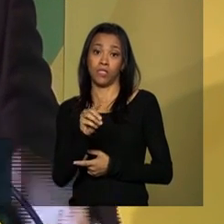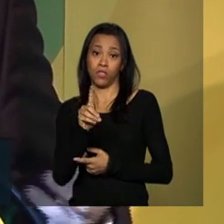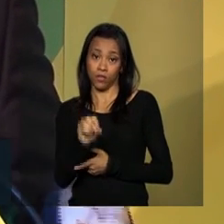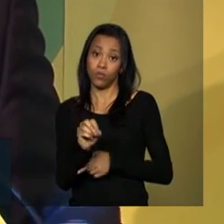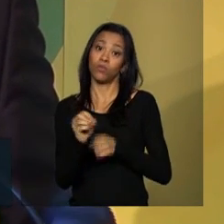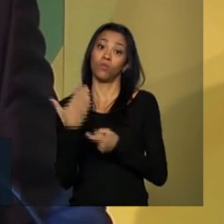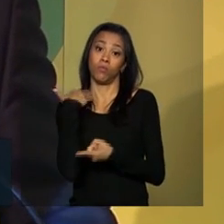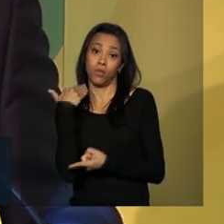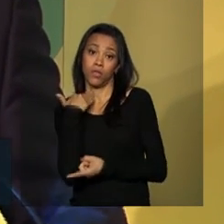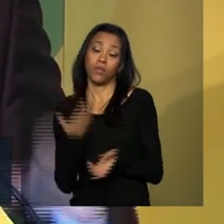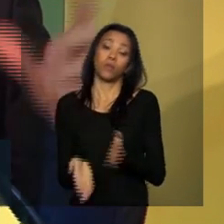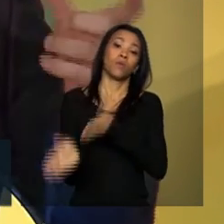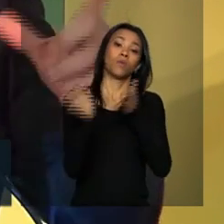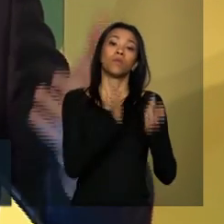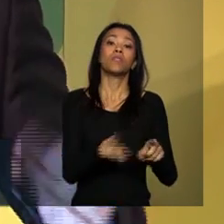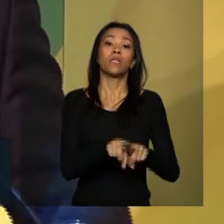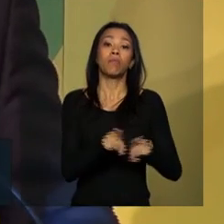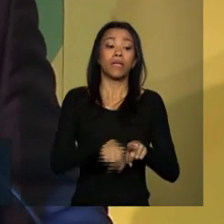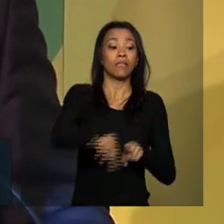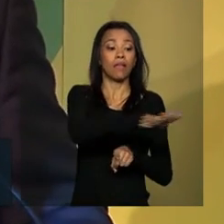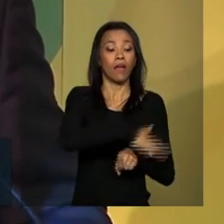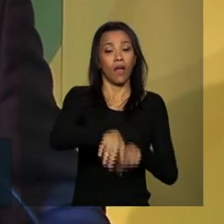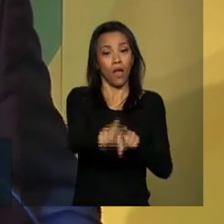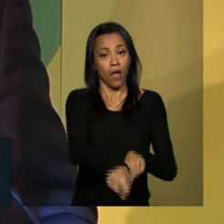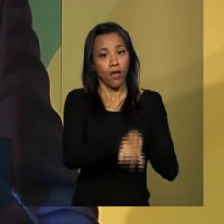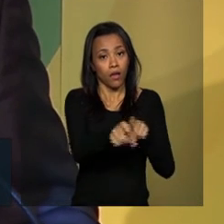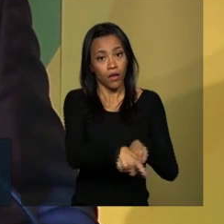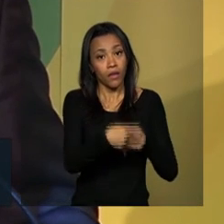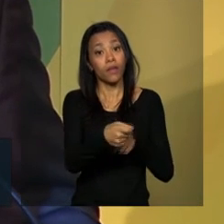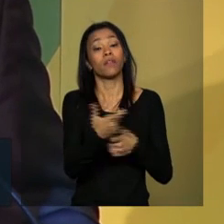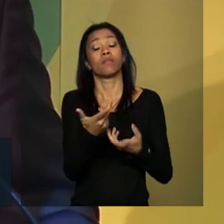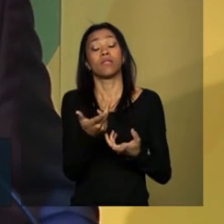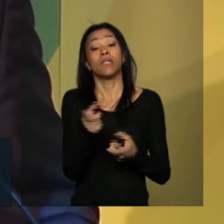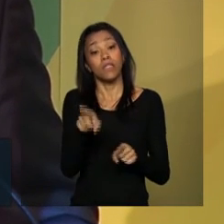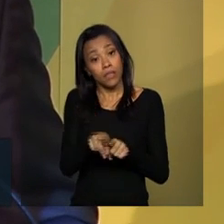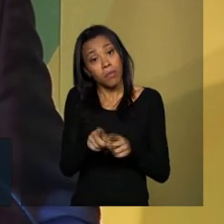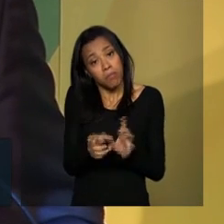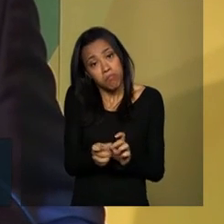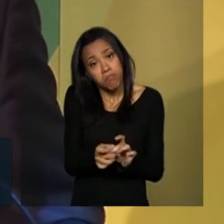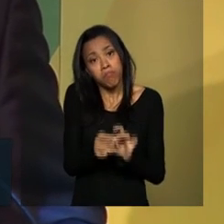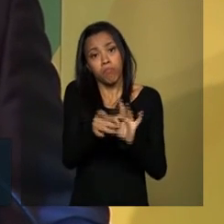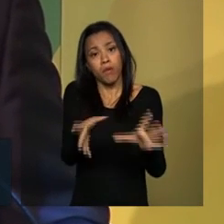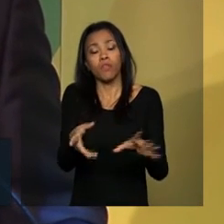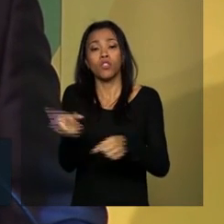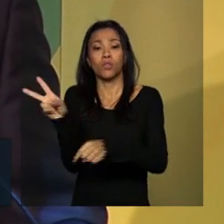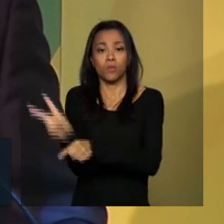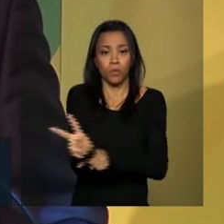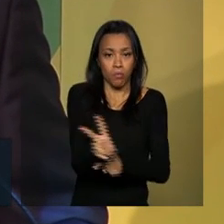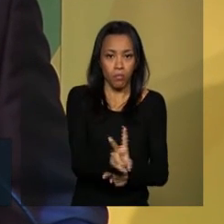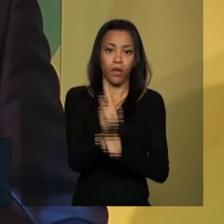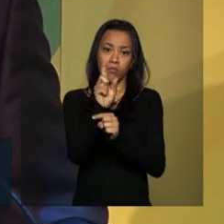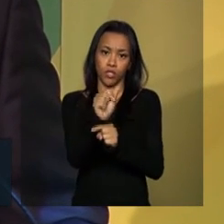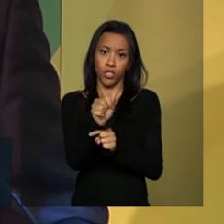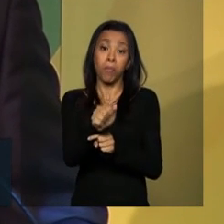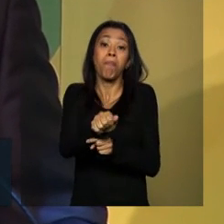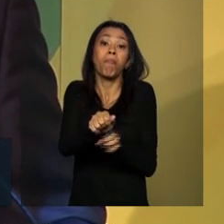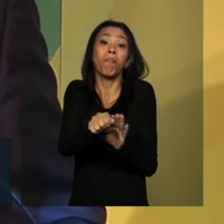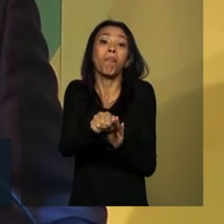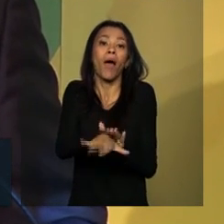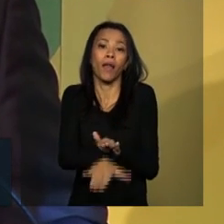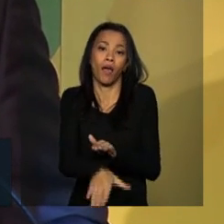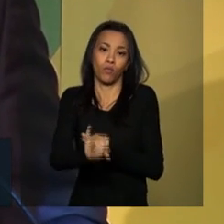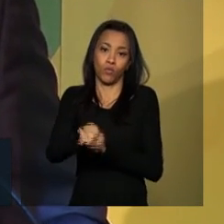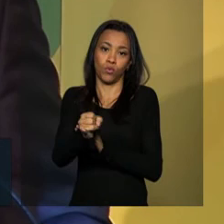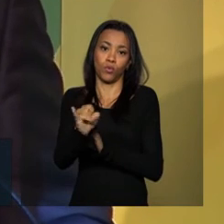ainda oferecemos empréstimos abaixo do preço do mercado, mas a diferença não é tão grande como antes. Isso tira